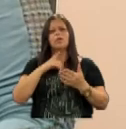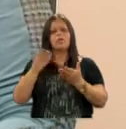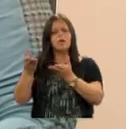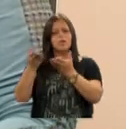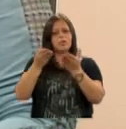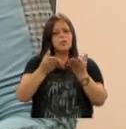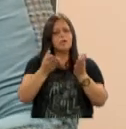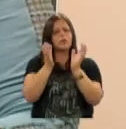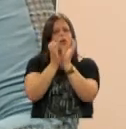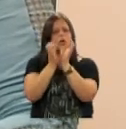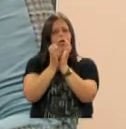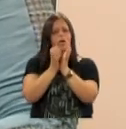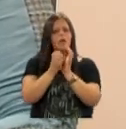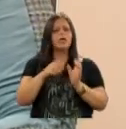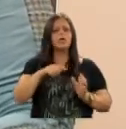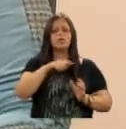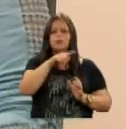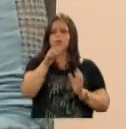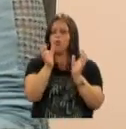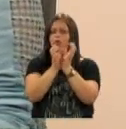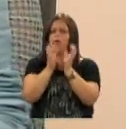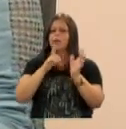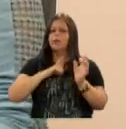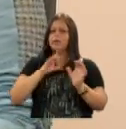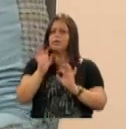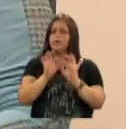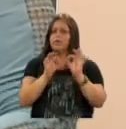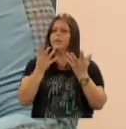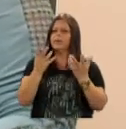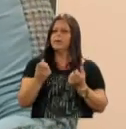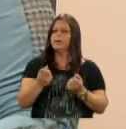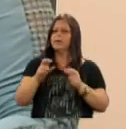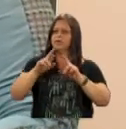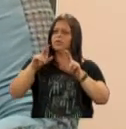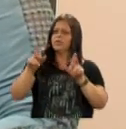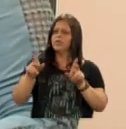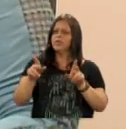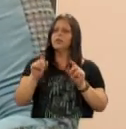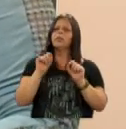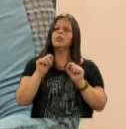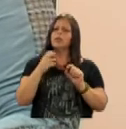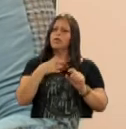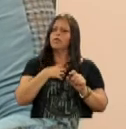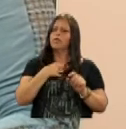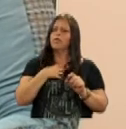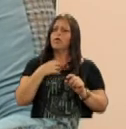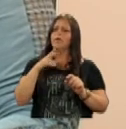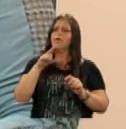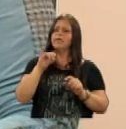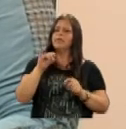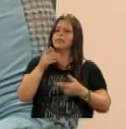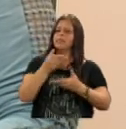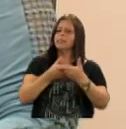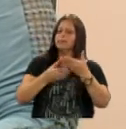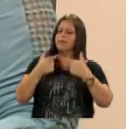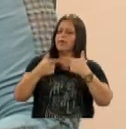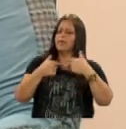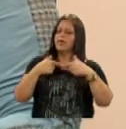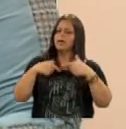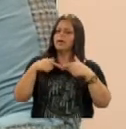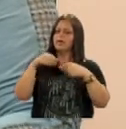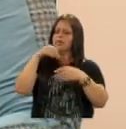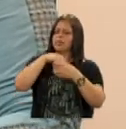pelos seus colegas seus colegas sem estarem preparados aceitar esse diferente de que forma ele vai ser trabalhado na